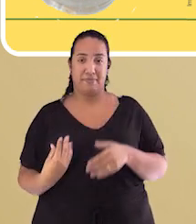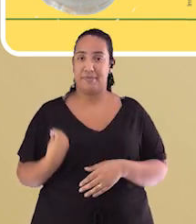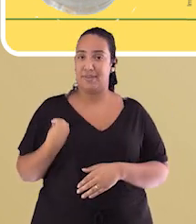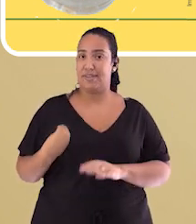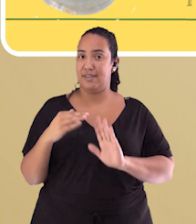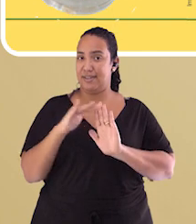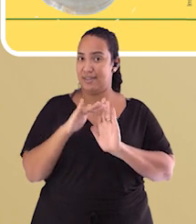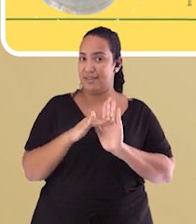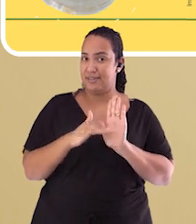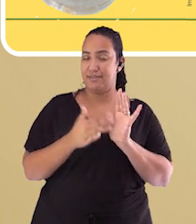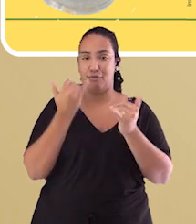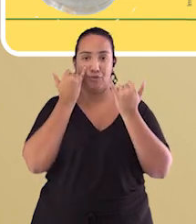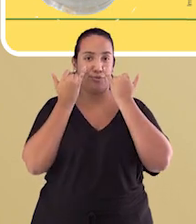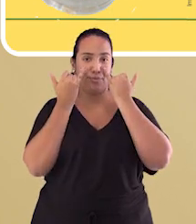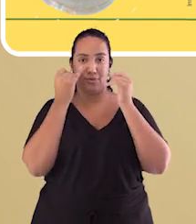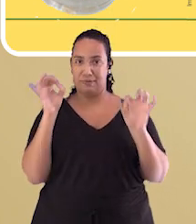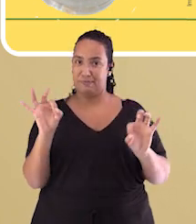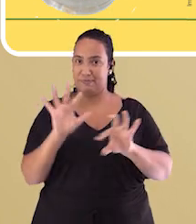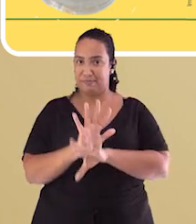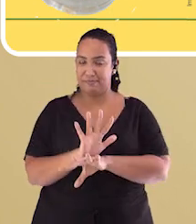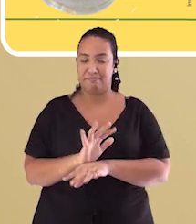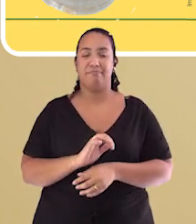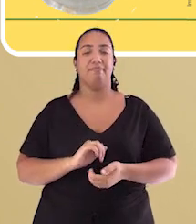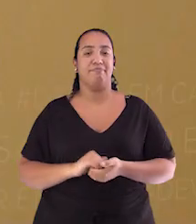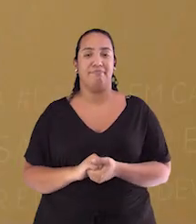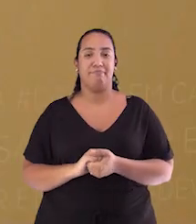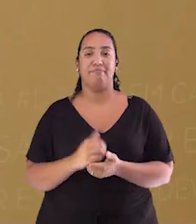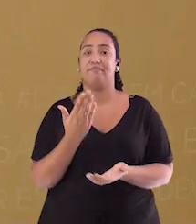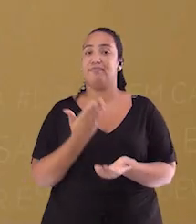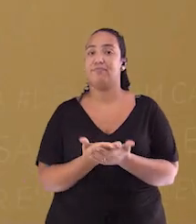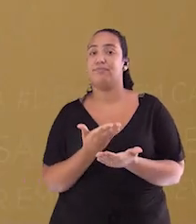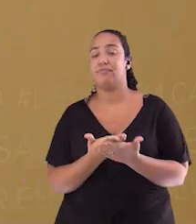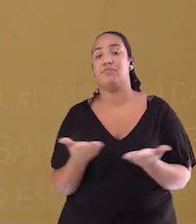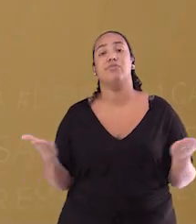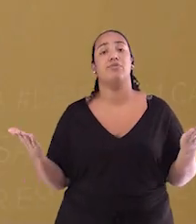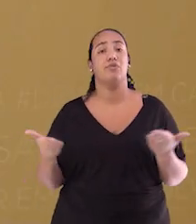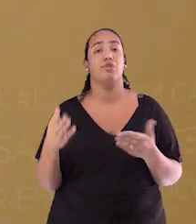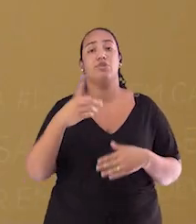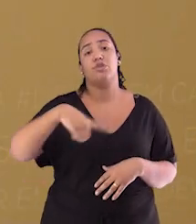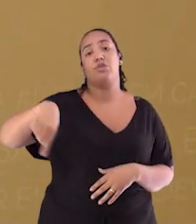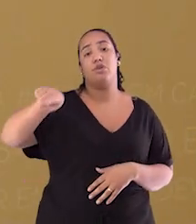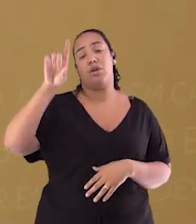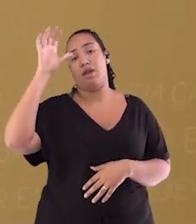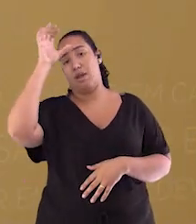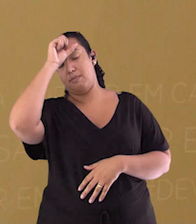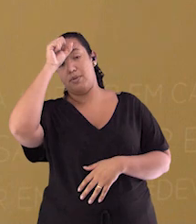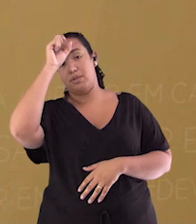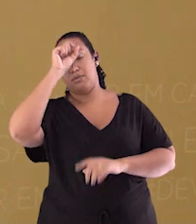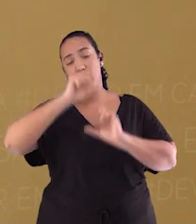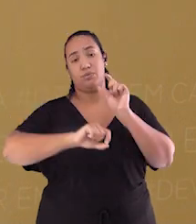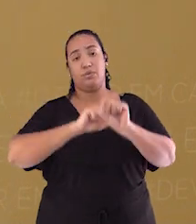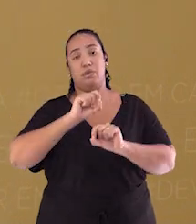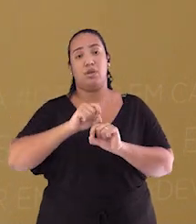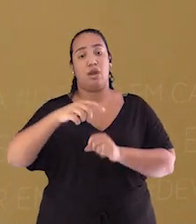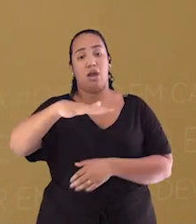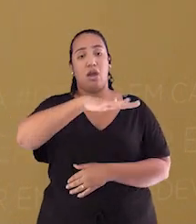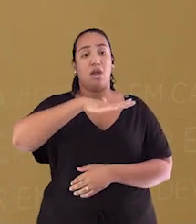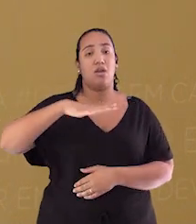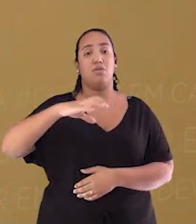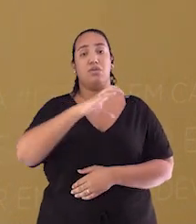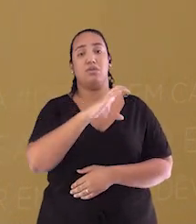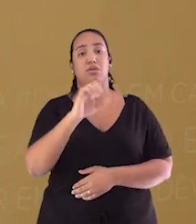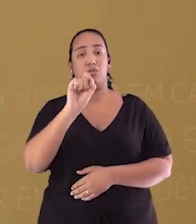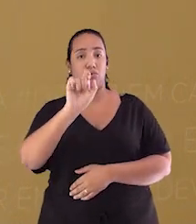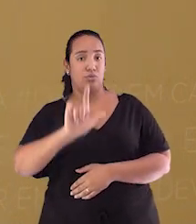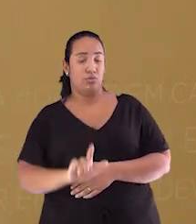de presença e preencher corretamente seus dados. Na nossa aula de hoje, falamos um pouco sobre a região centro-sul